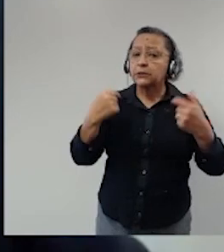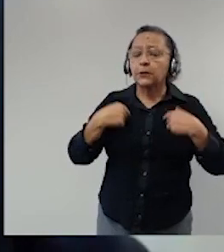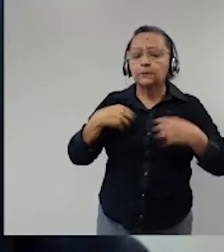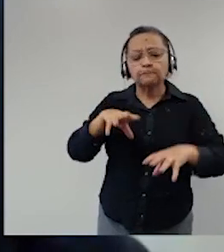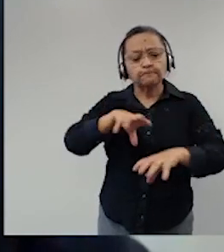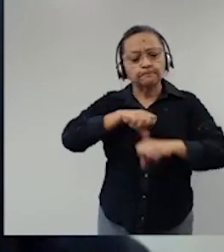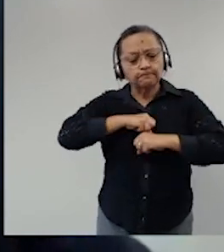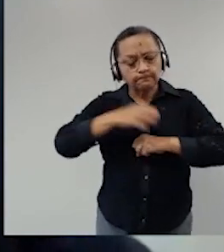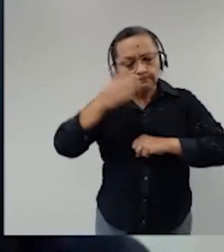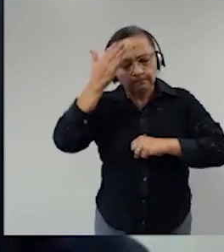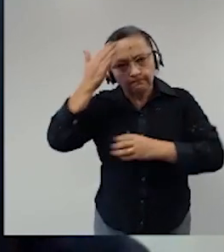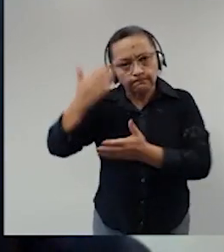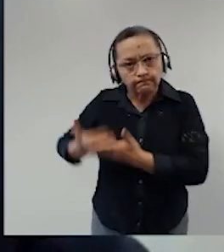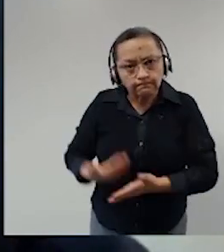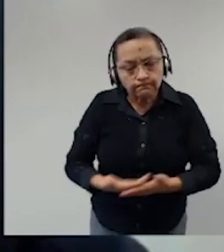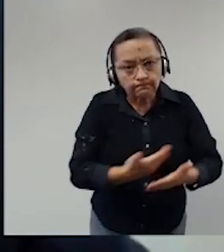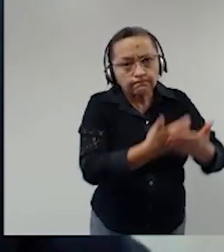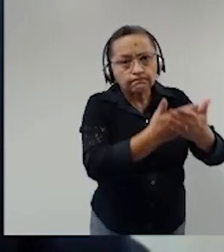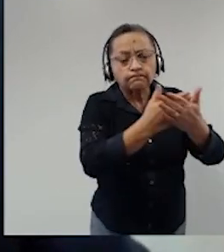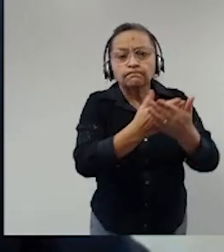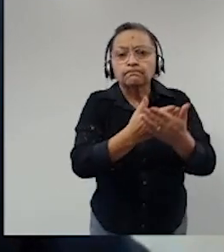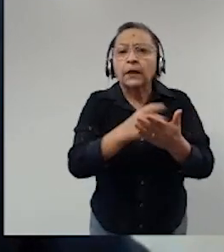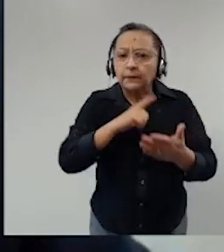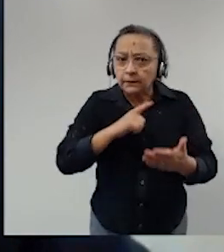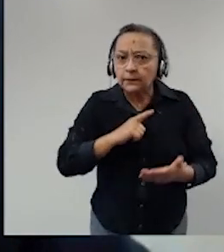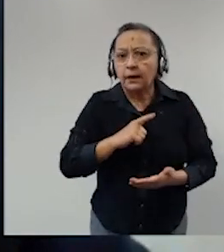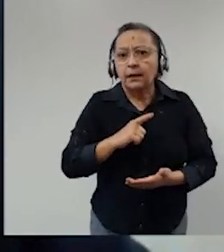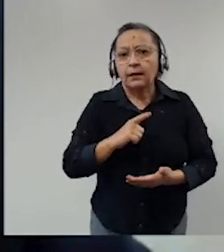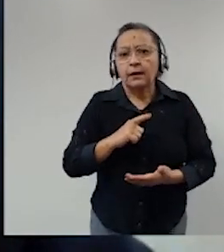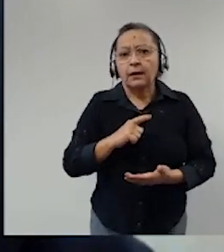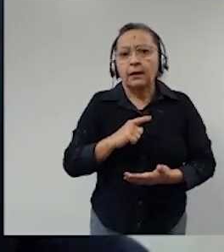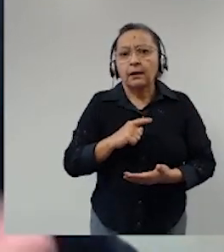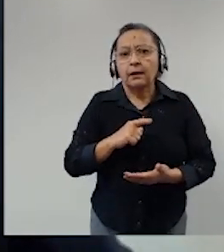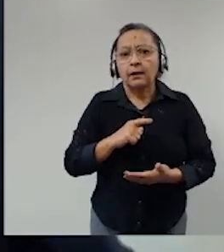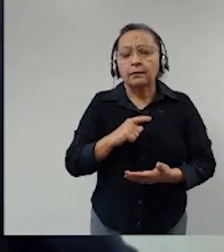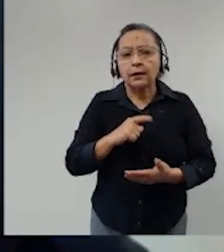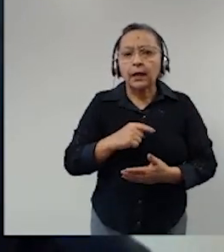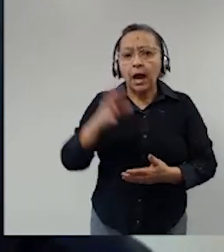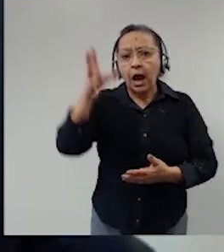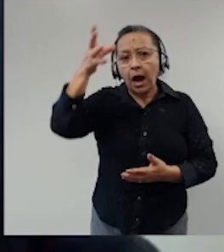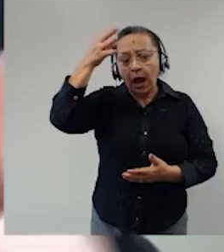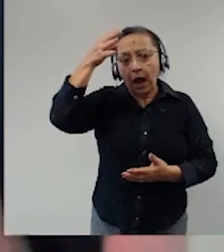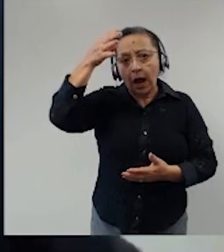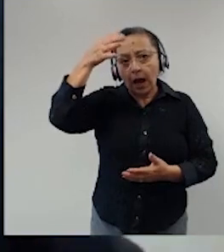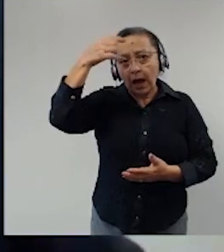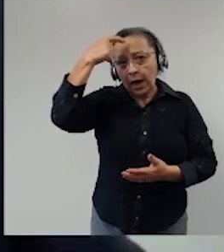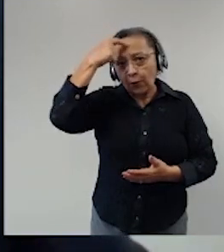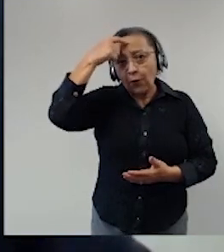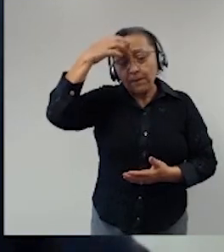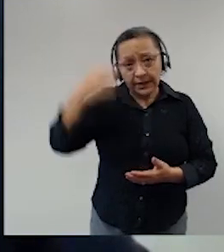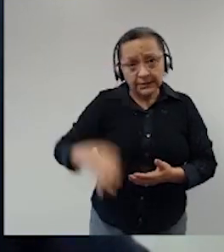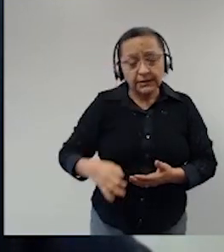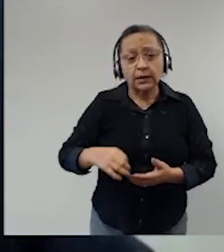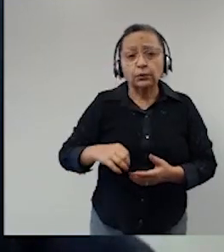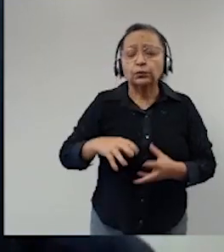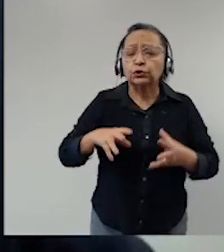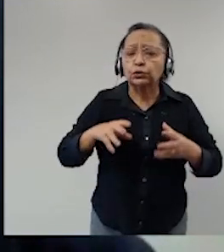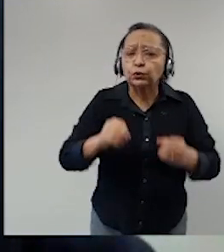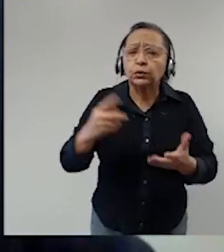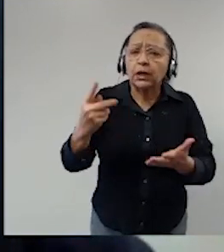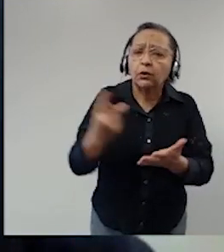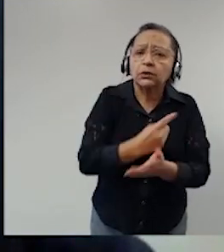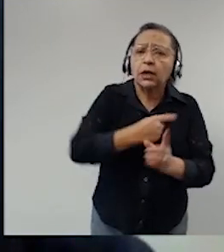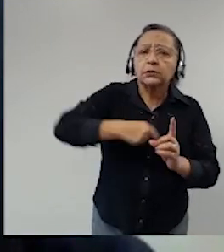todo social ter uma apreensão crítica de tudo o que se passa à sua volta